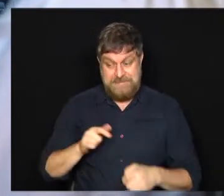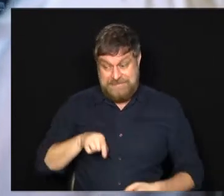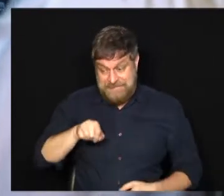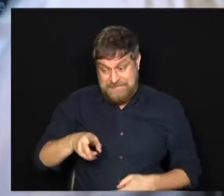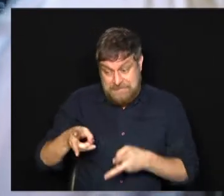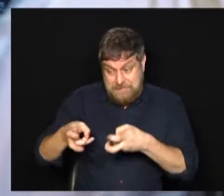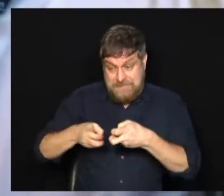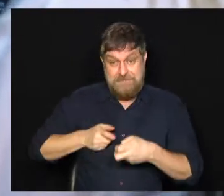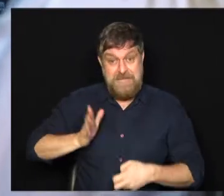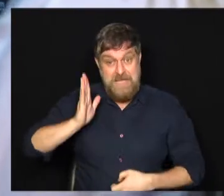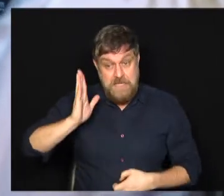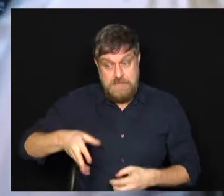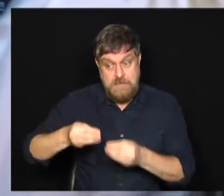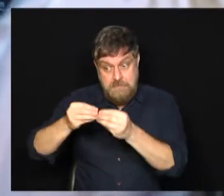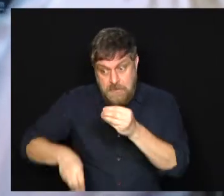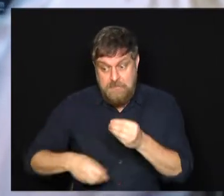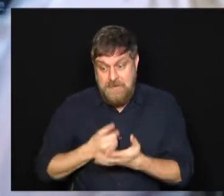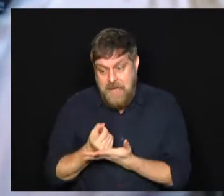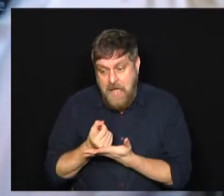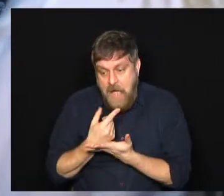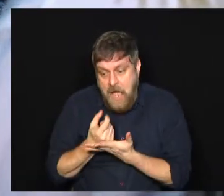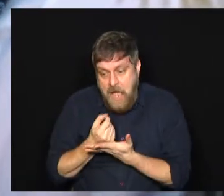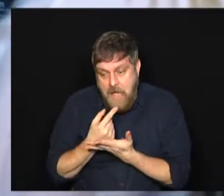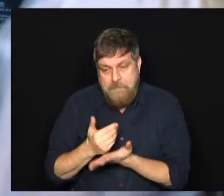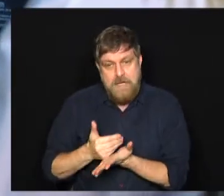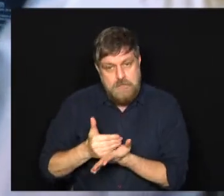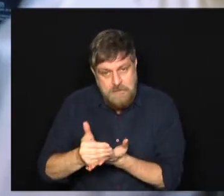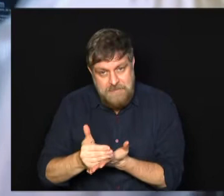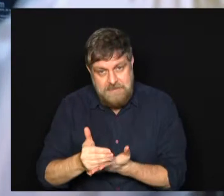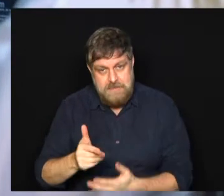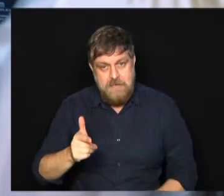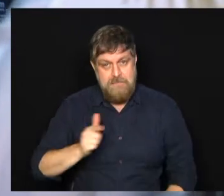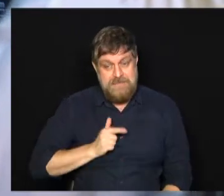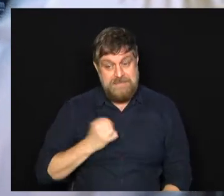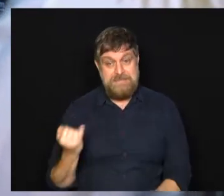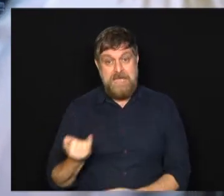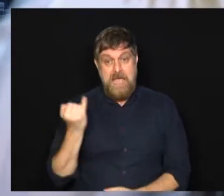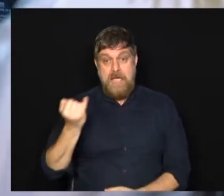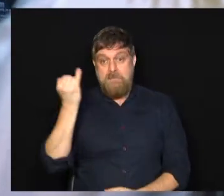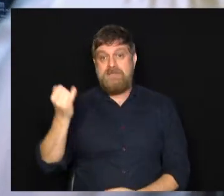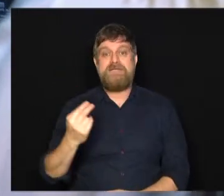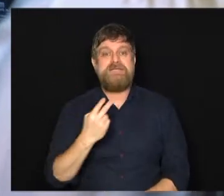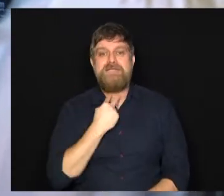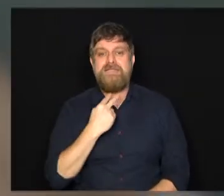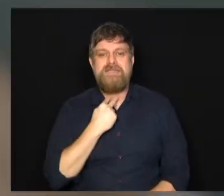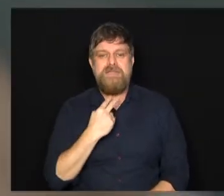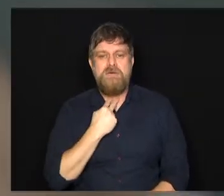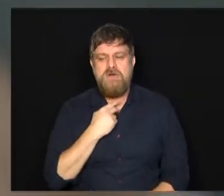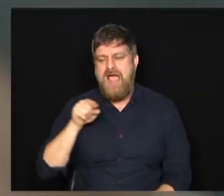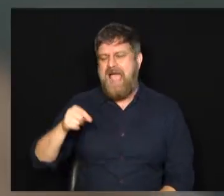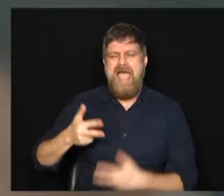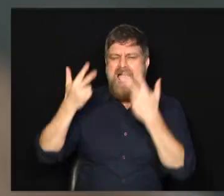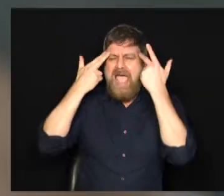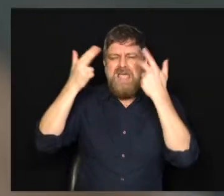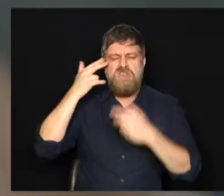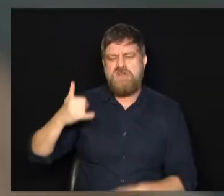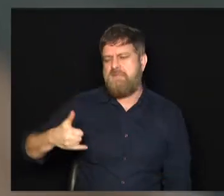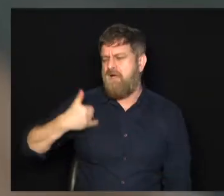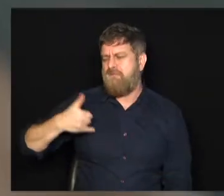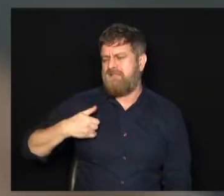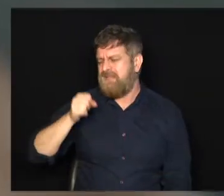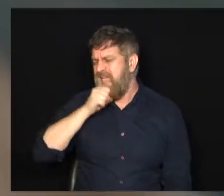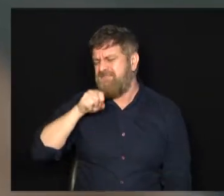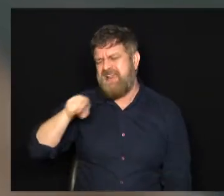tem um prejuízo que precisa ser medicado, ele vai ser medicado. Mas uma coisa importante, a gente não pode mais colocar que é normal o idoso